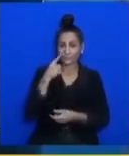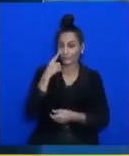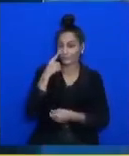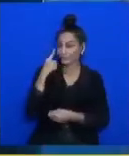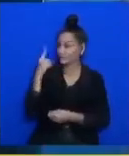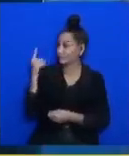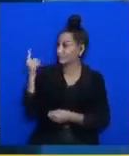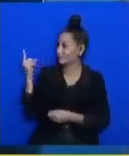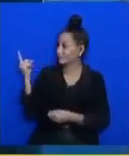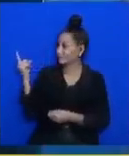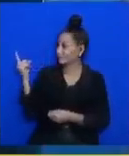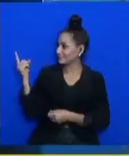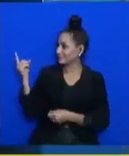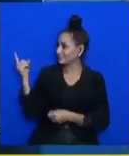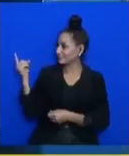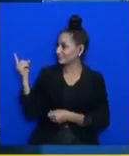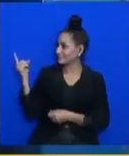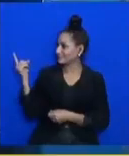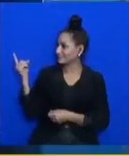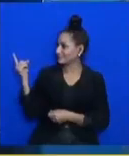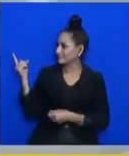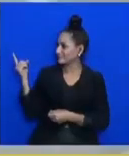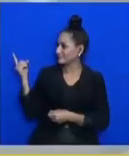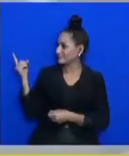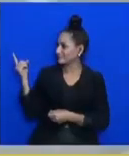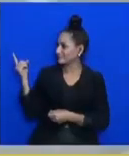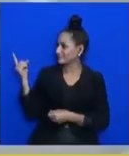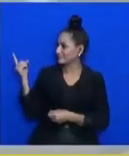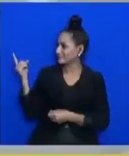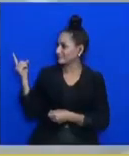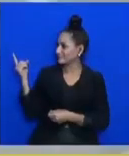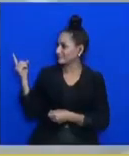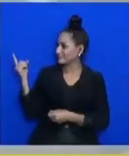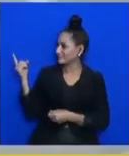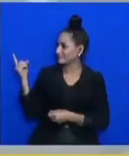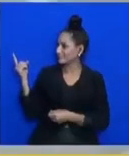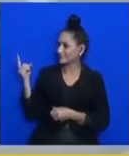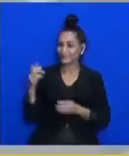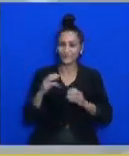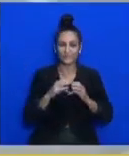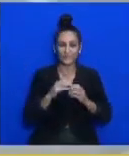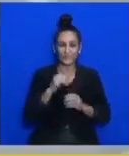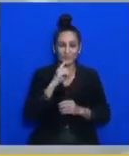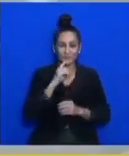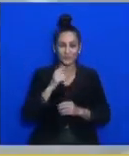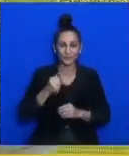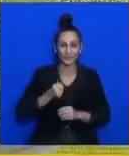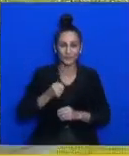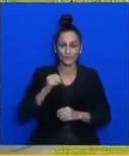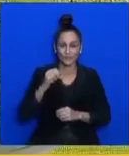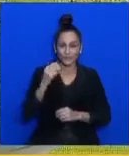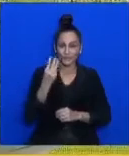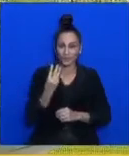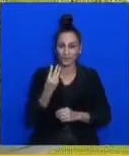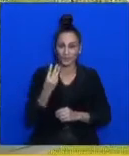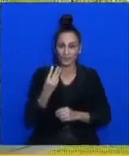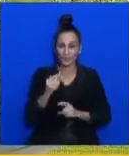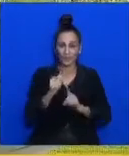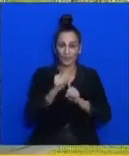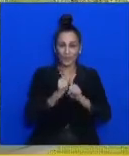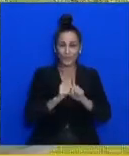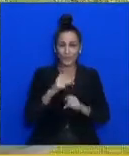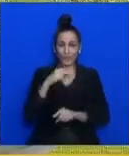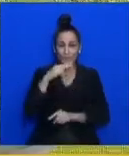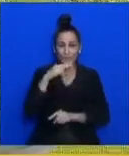E vamos aguardar a bola para o mês da sorte. Bola verde número 3, que corresponde ao mês